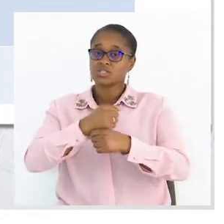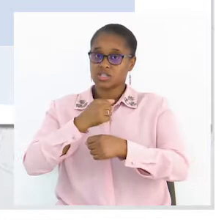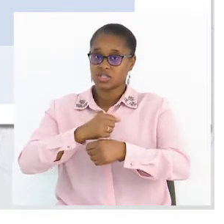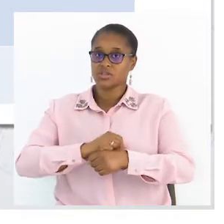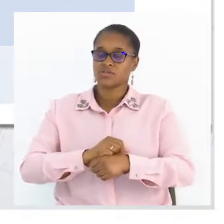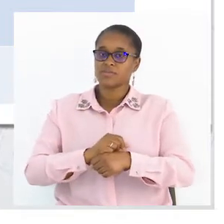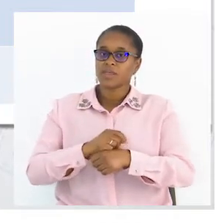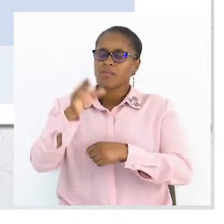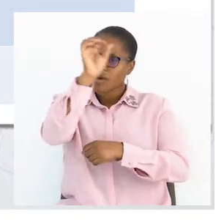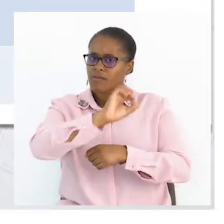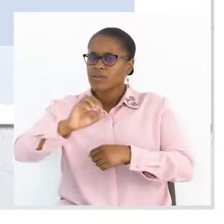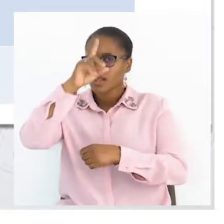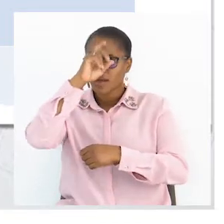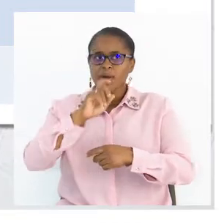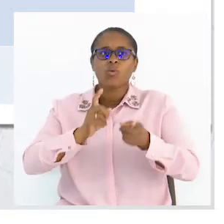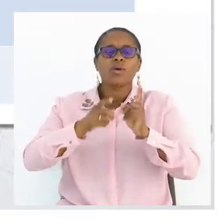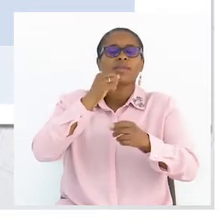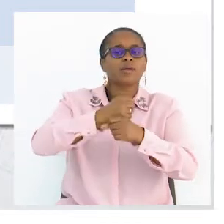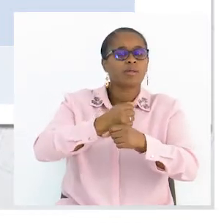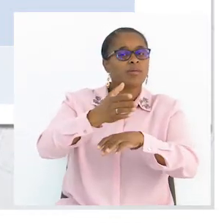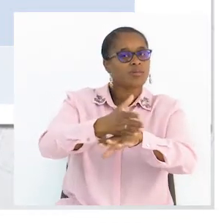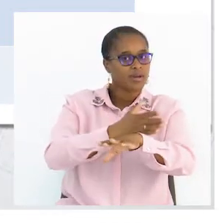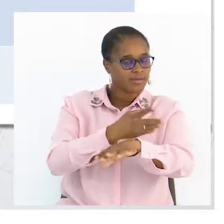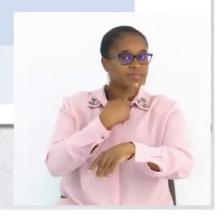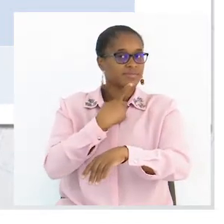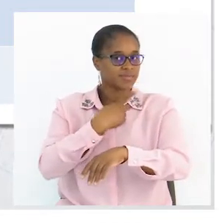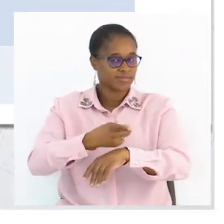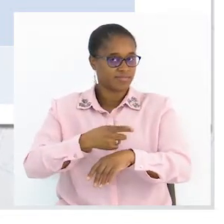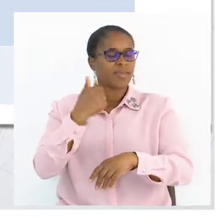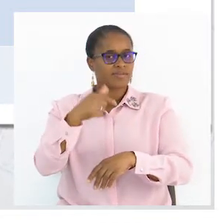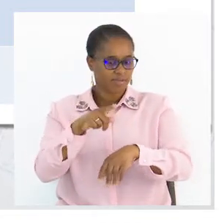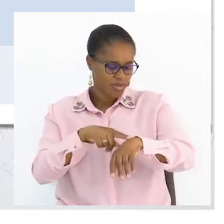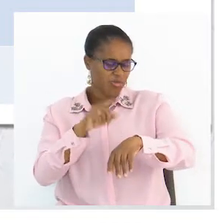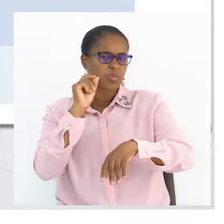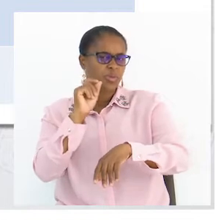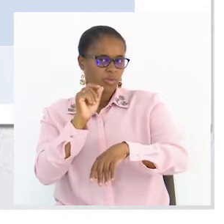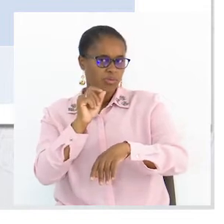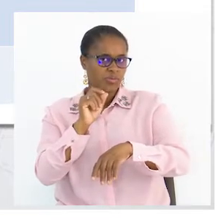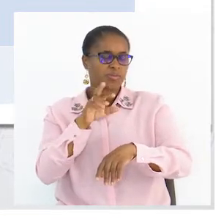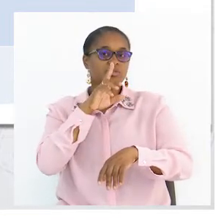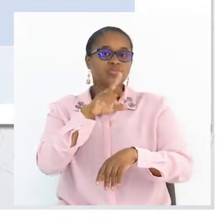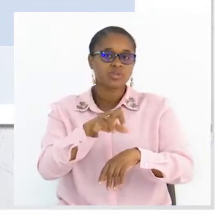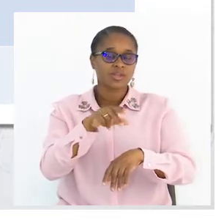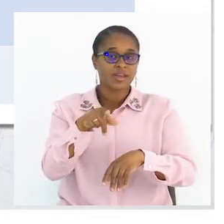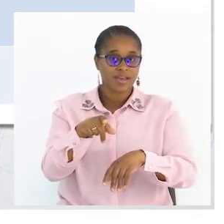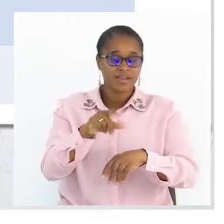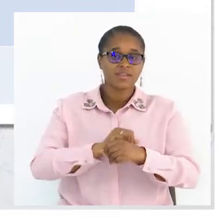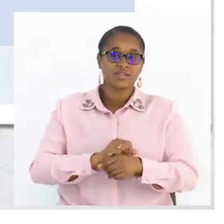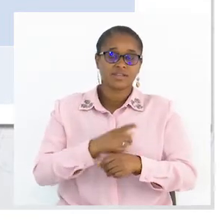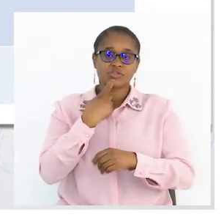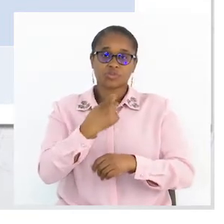exercícios é para relembrarmos aquilo que já vimos, certo? Tem um minutinho para responder